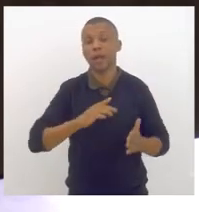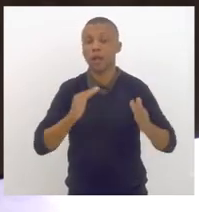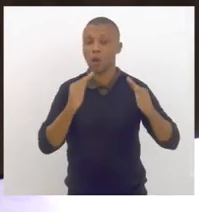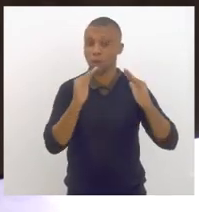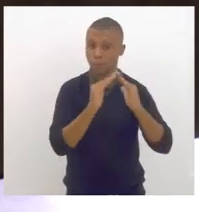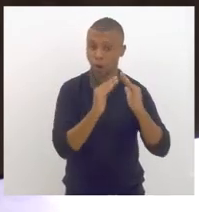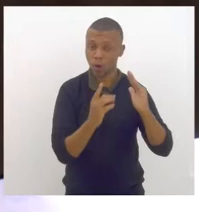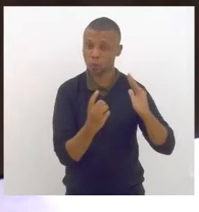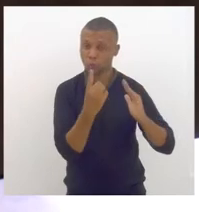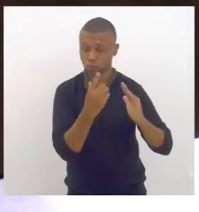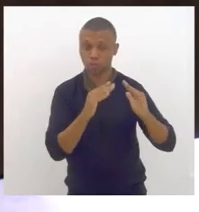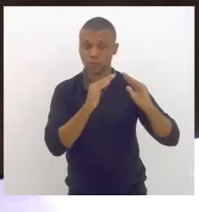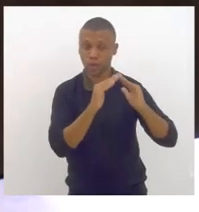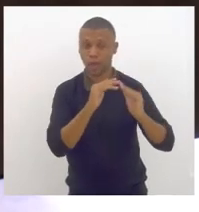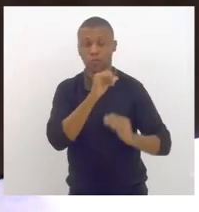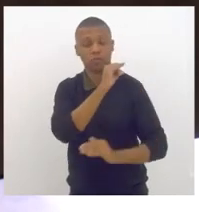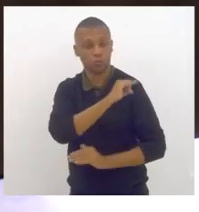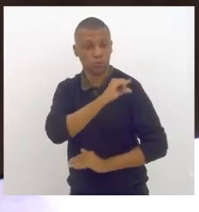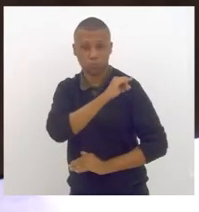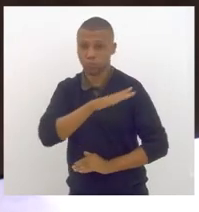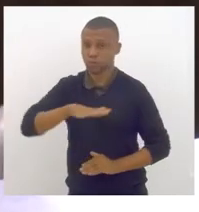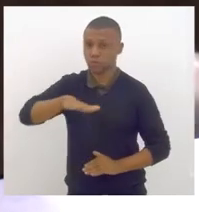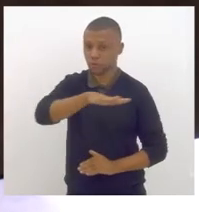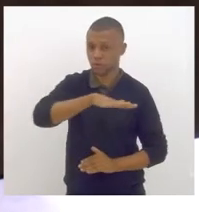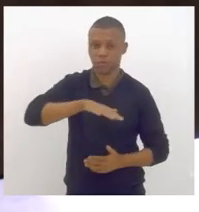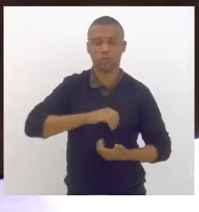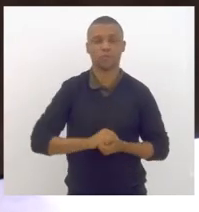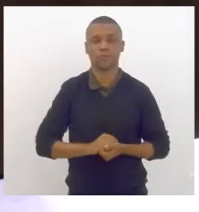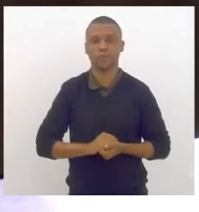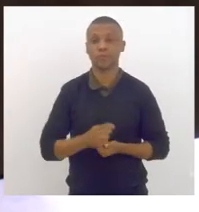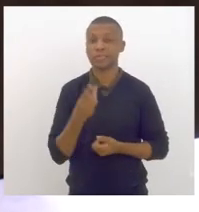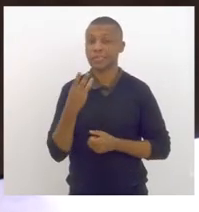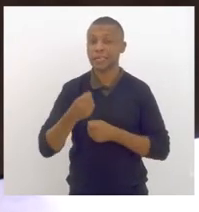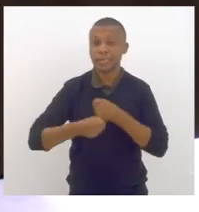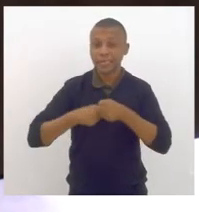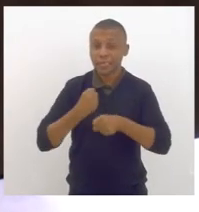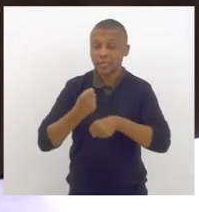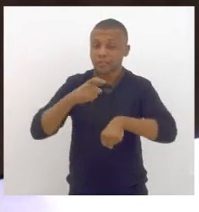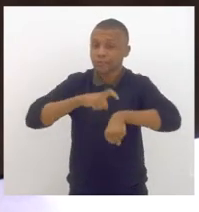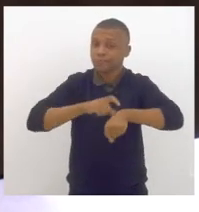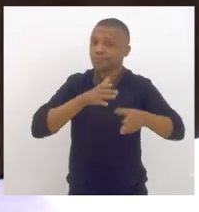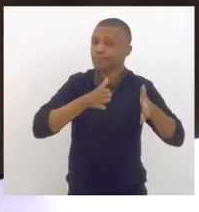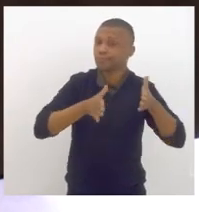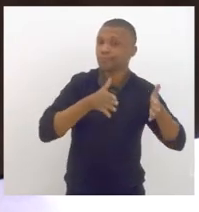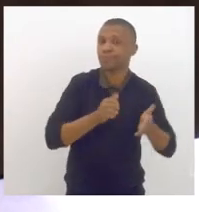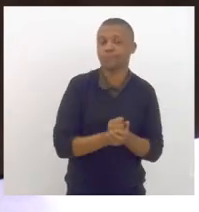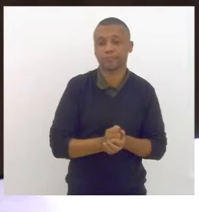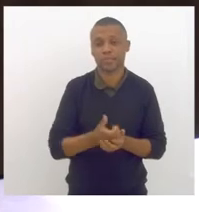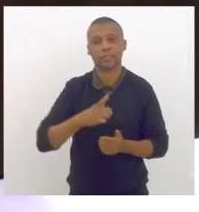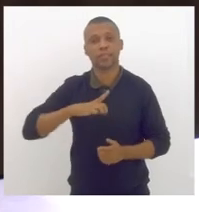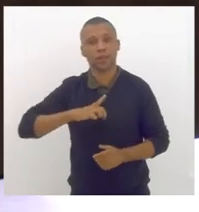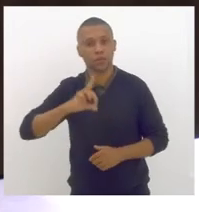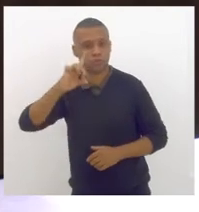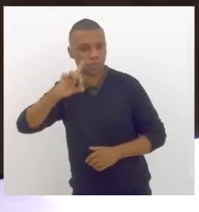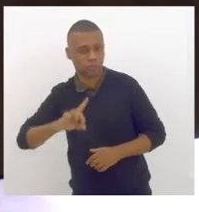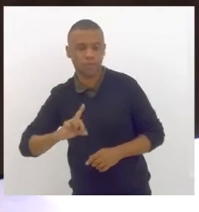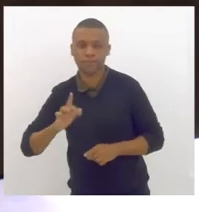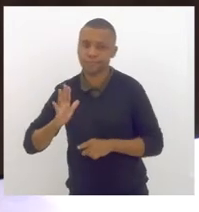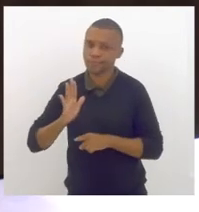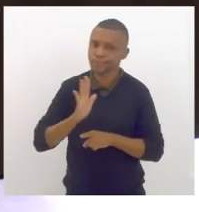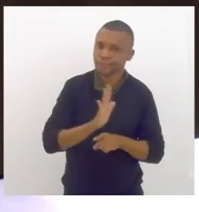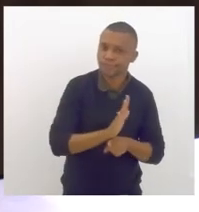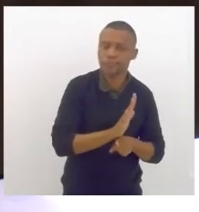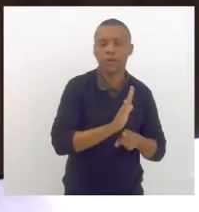único imóvel no Estado do Rio de Janeiro há pelo menos 3 anos, o direito à assistência técnica de habitação de